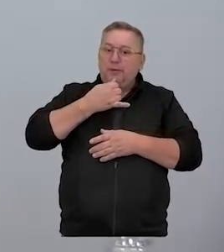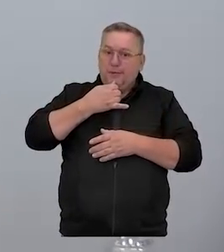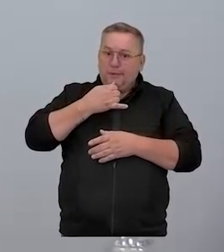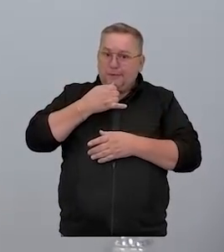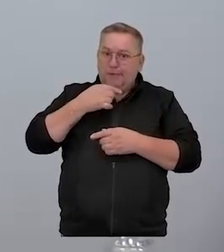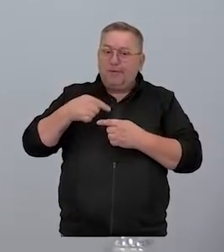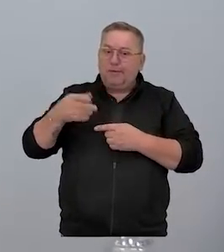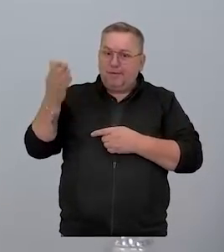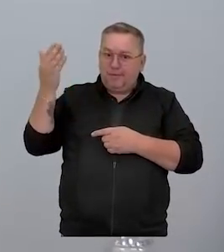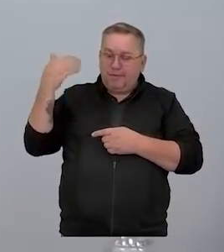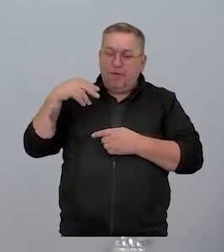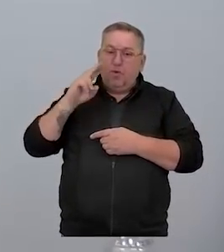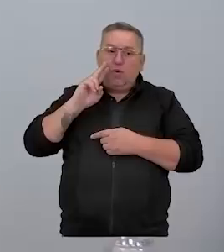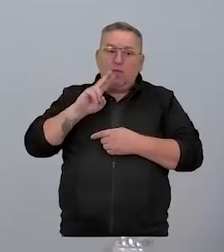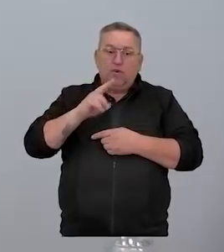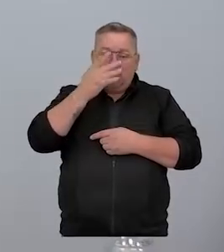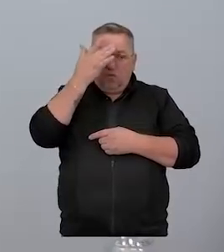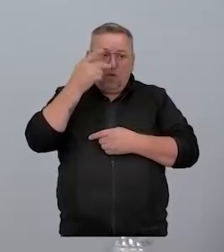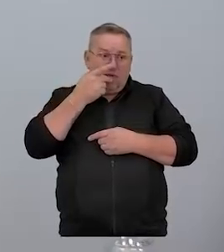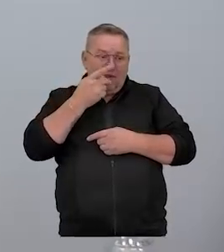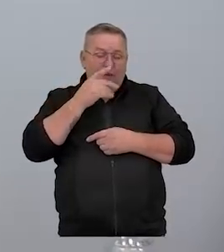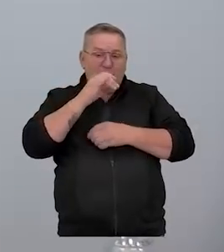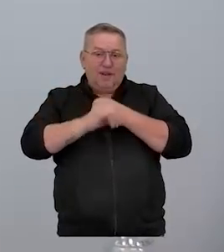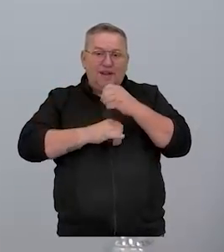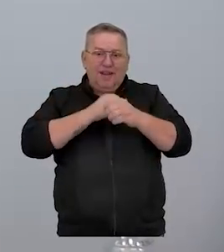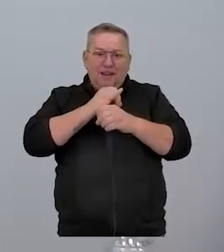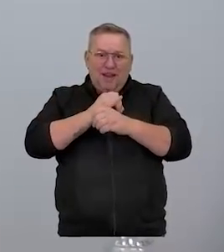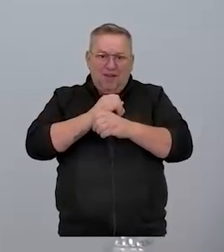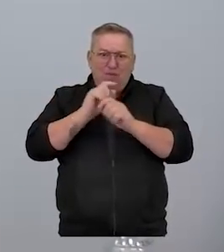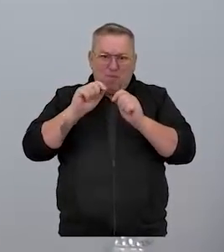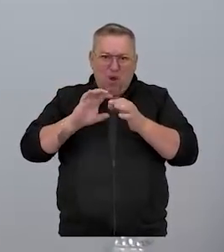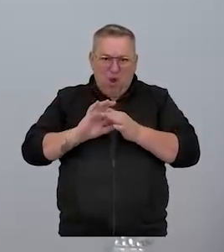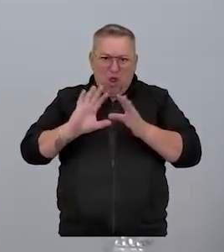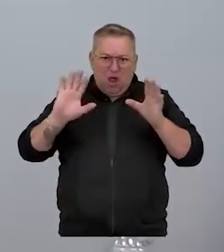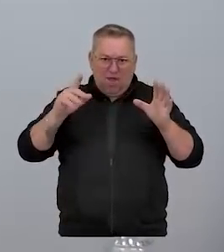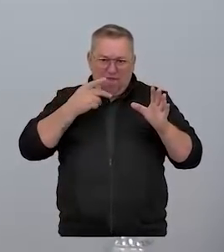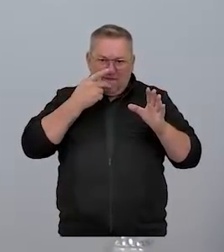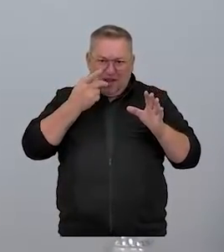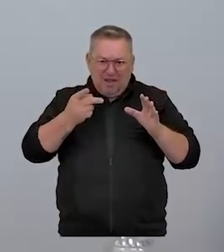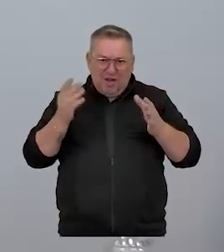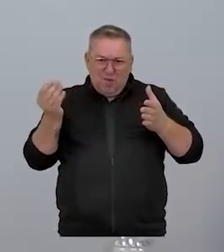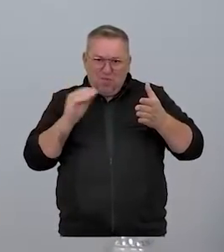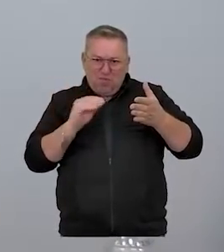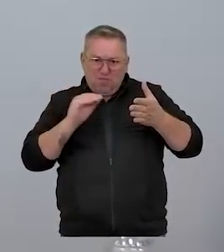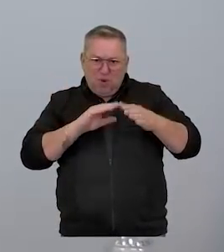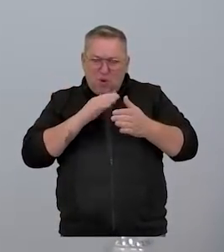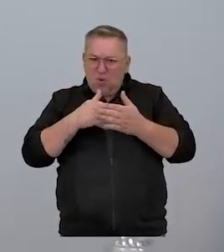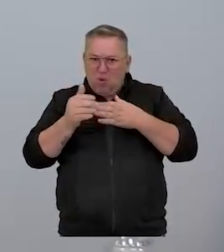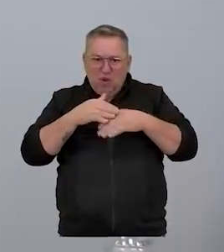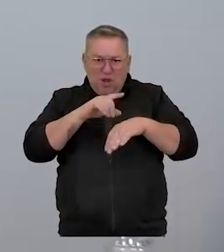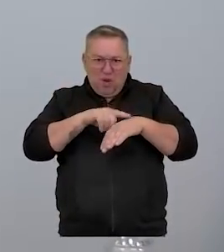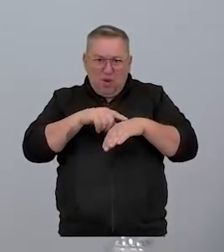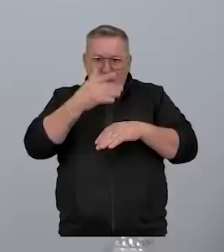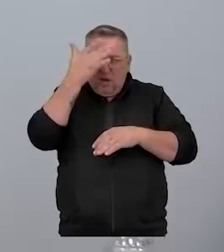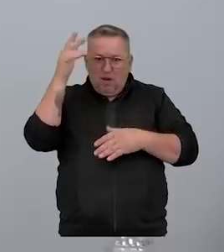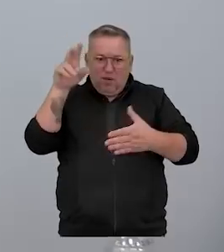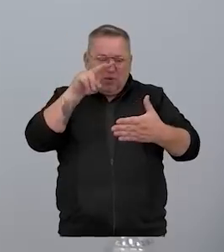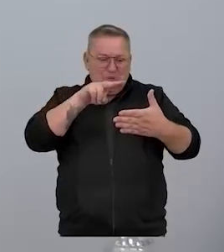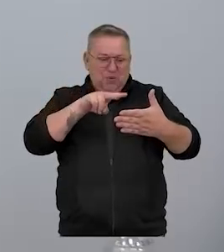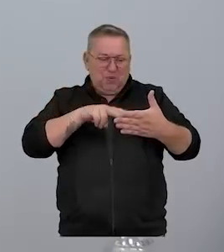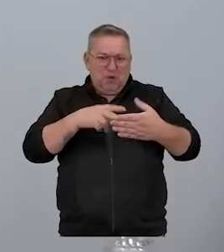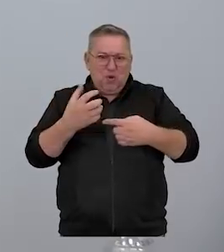isso, né? O que as pessoas falam na internet, elas pensam que podem dizer o que quiserem, a hora que quiserem, e que o outro não